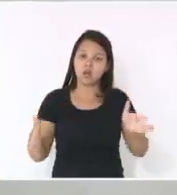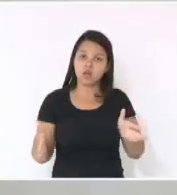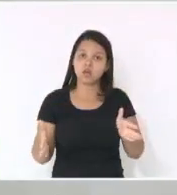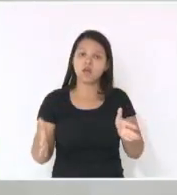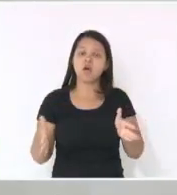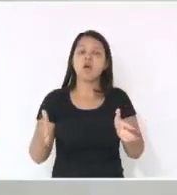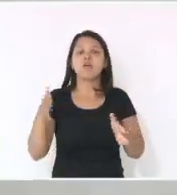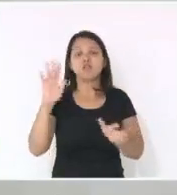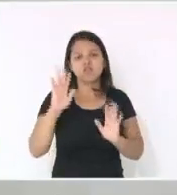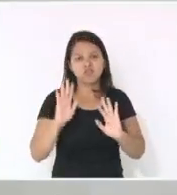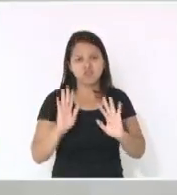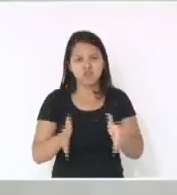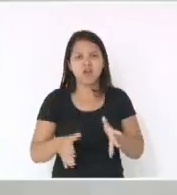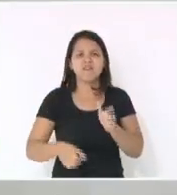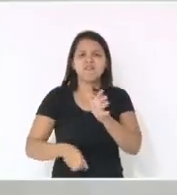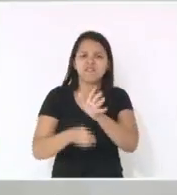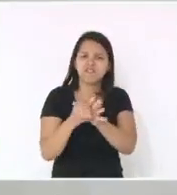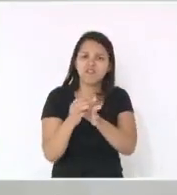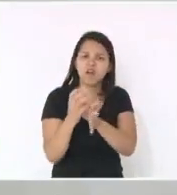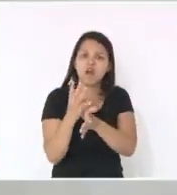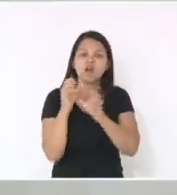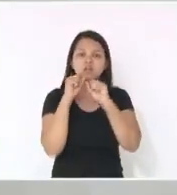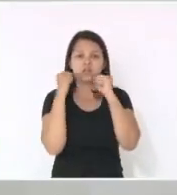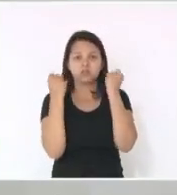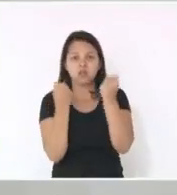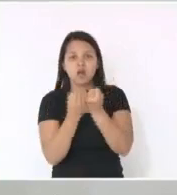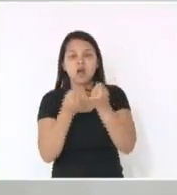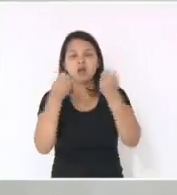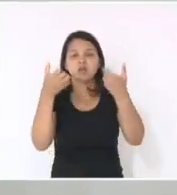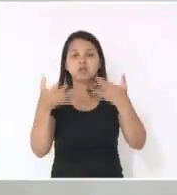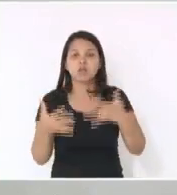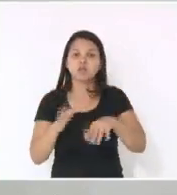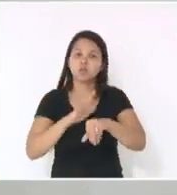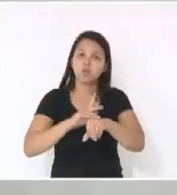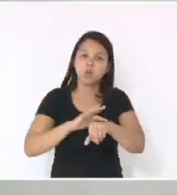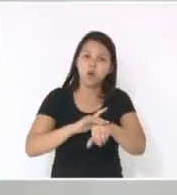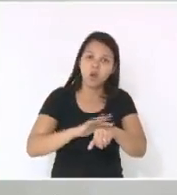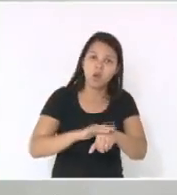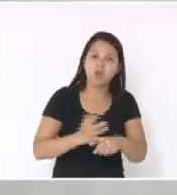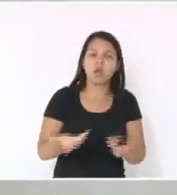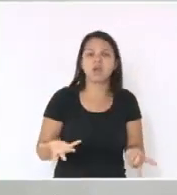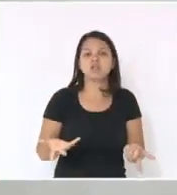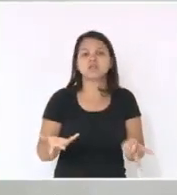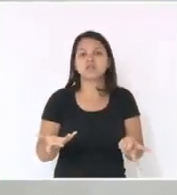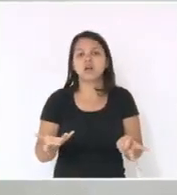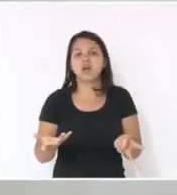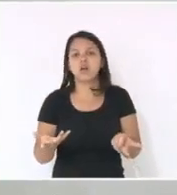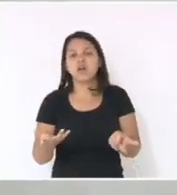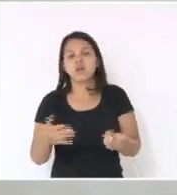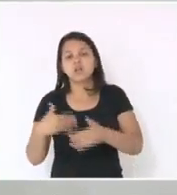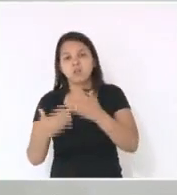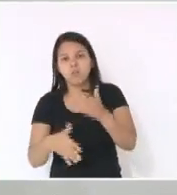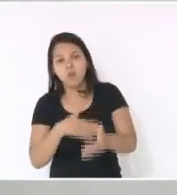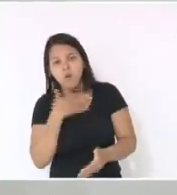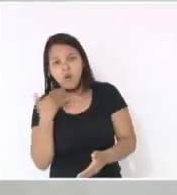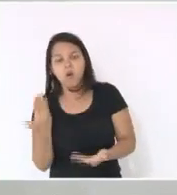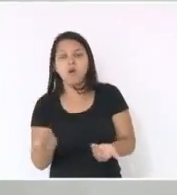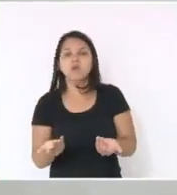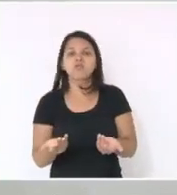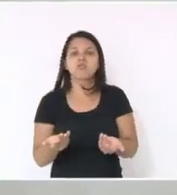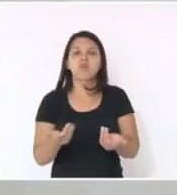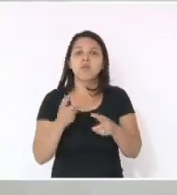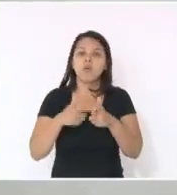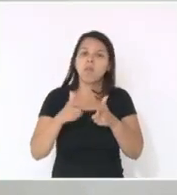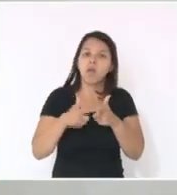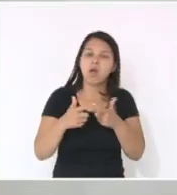seminários, eventos para debater doenças que causam a morte, problemas específicos, e hoje discutimos a questão do